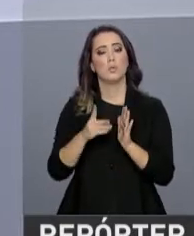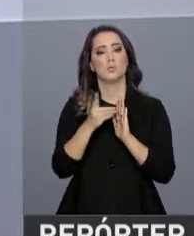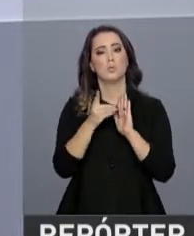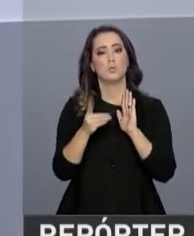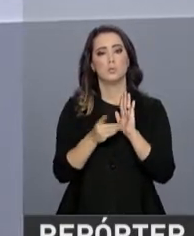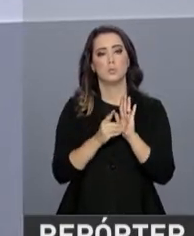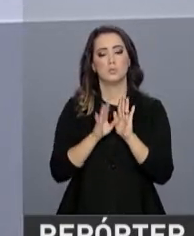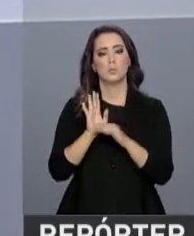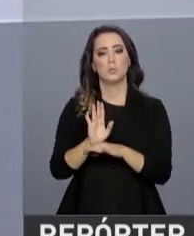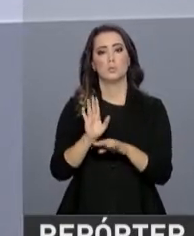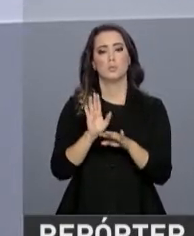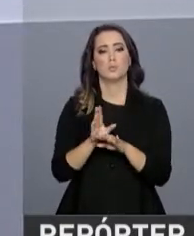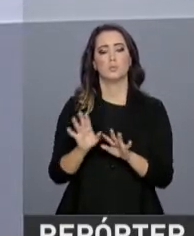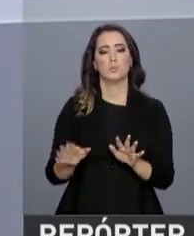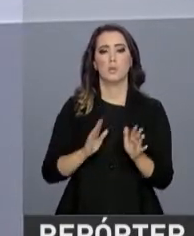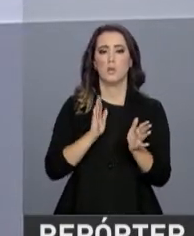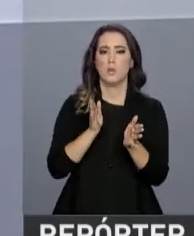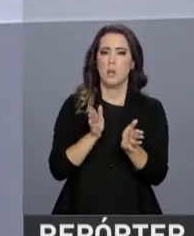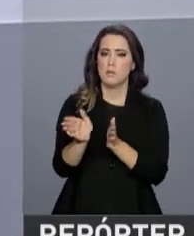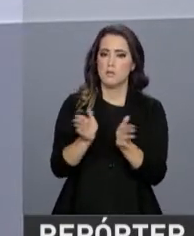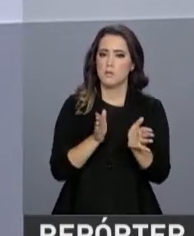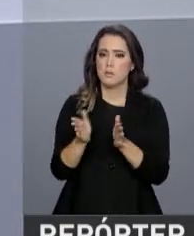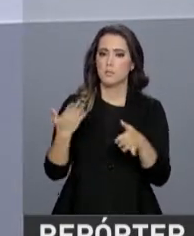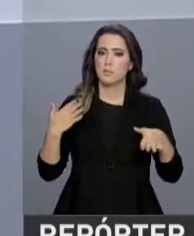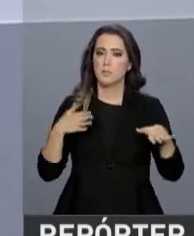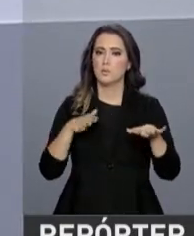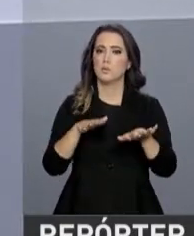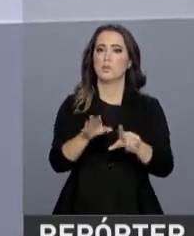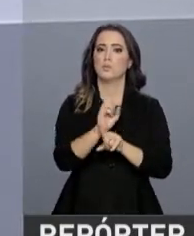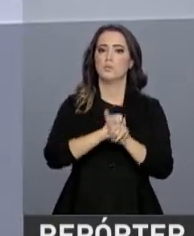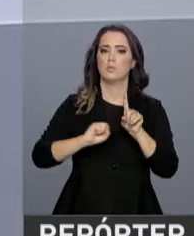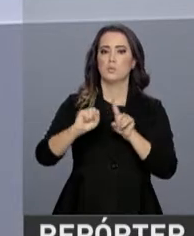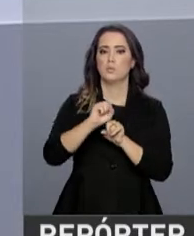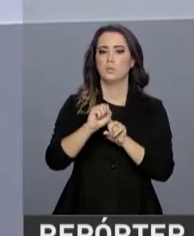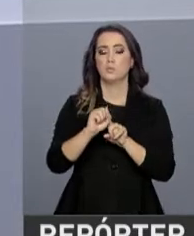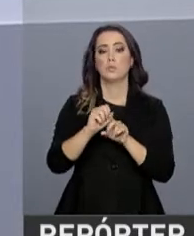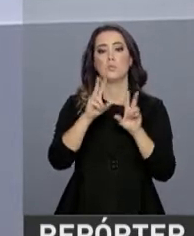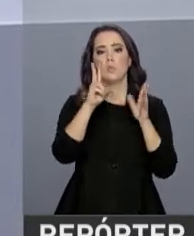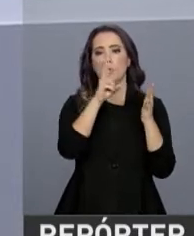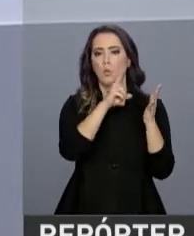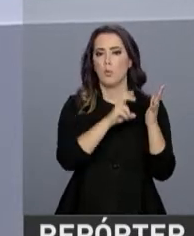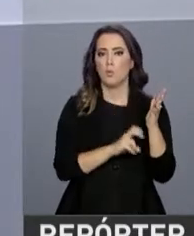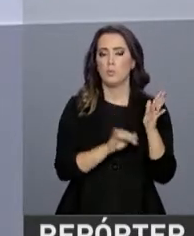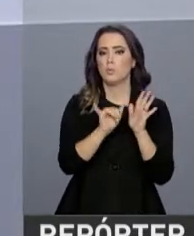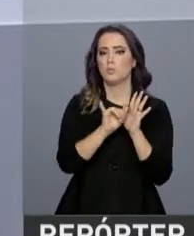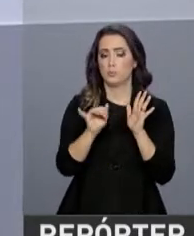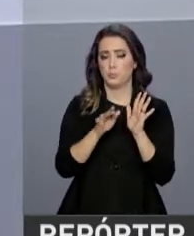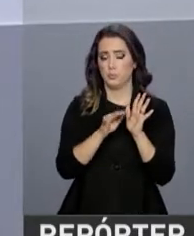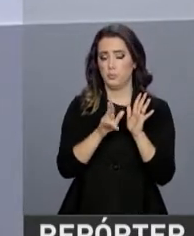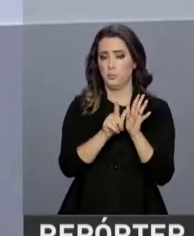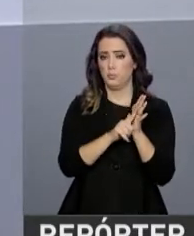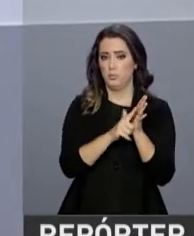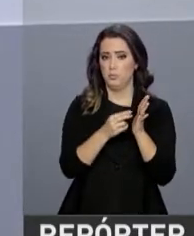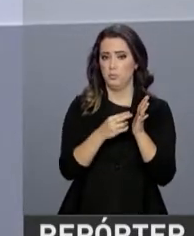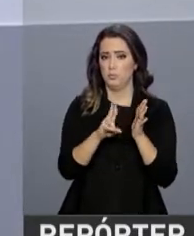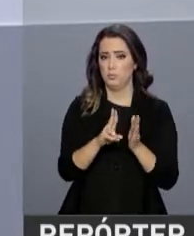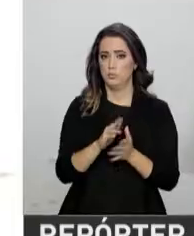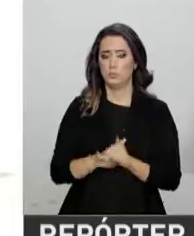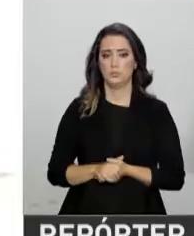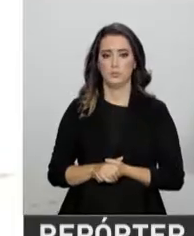que vai contribuir para acessibilidade e inclusão social o texto será publicado no diário oficial amanhã